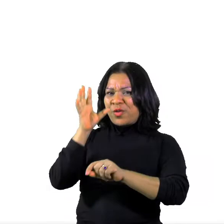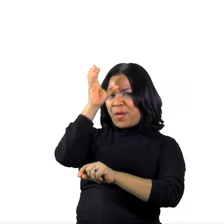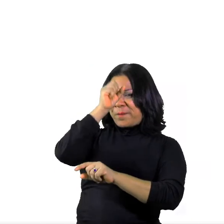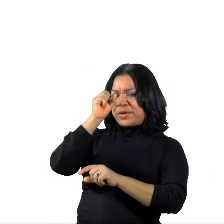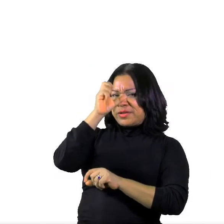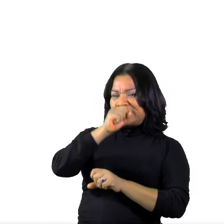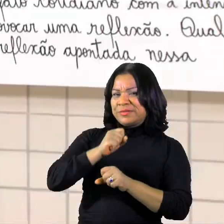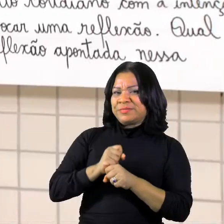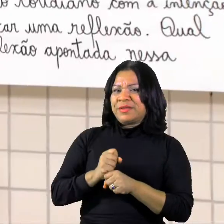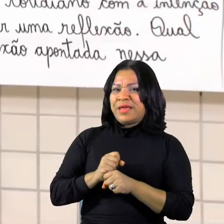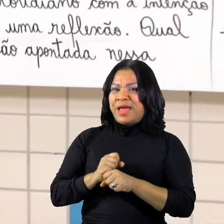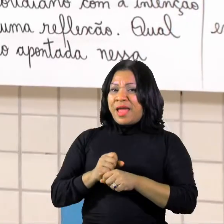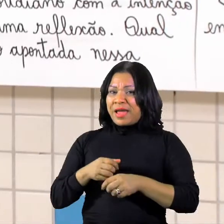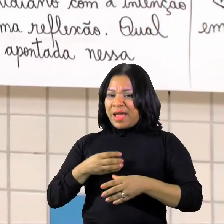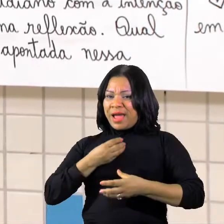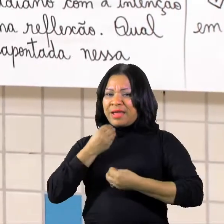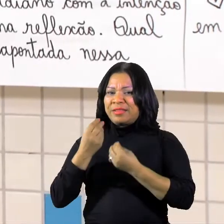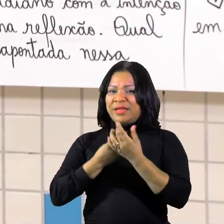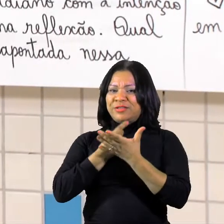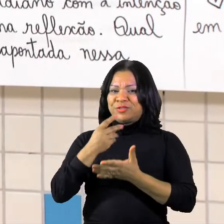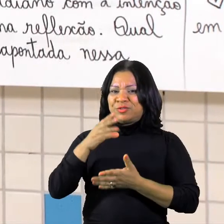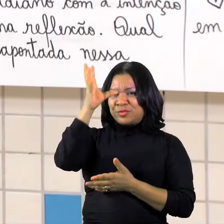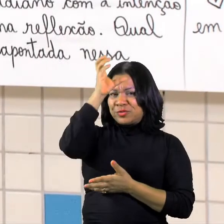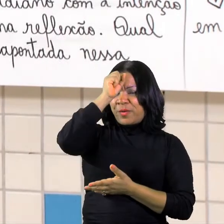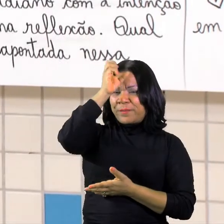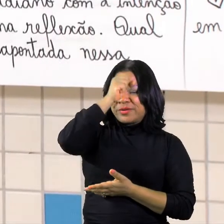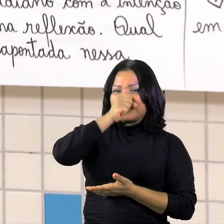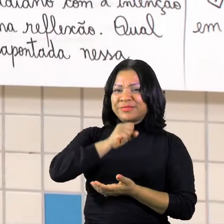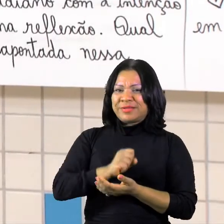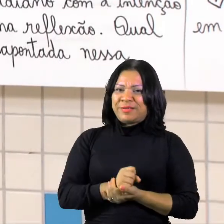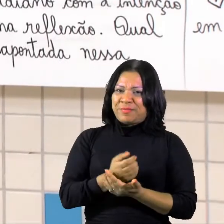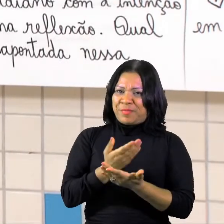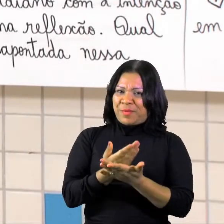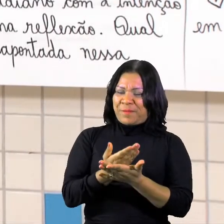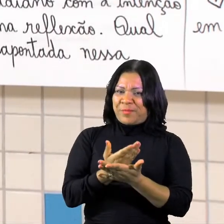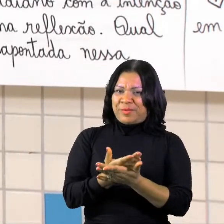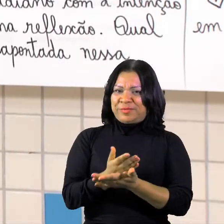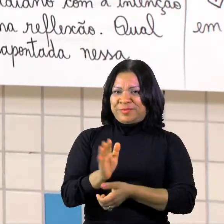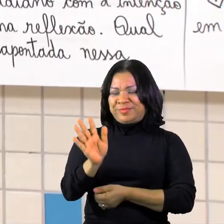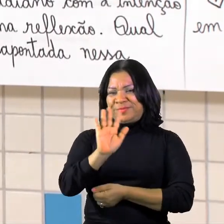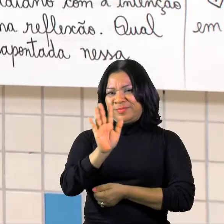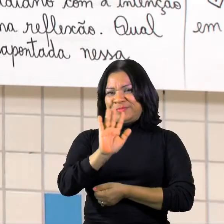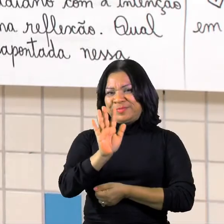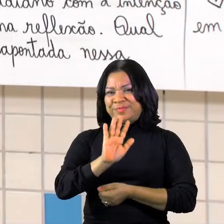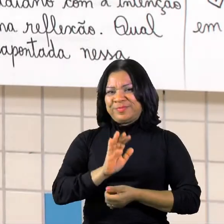atitude uma consequência. Bons estudos e até a próxima. Tchau!